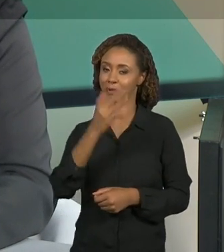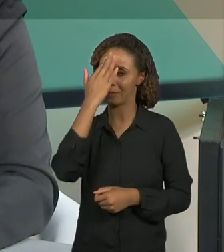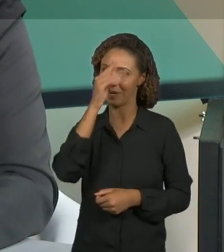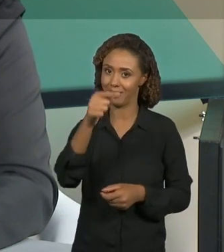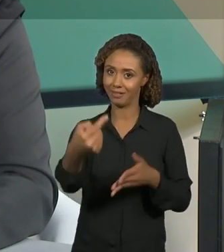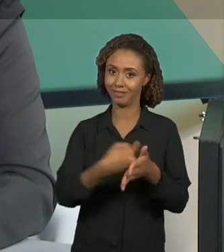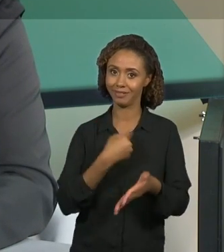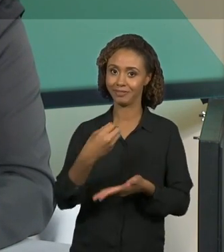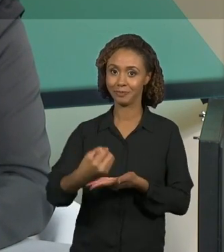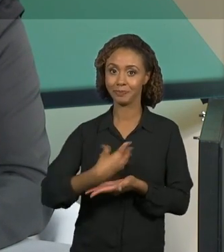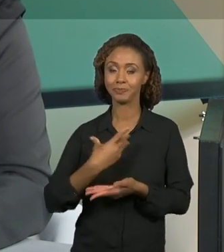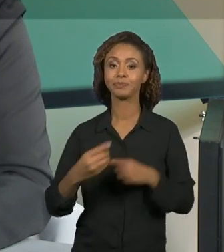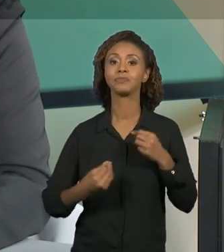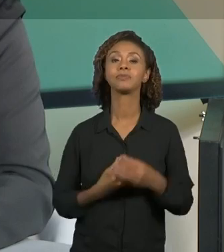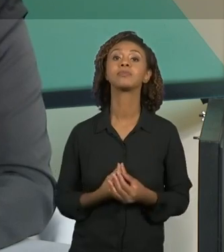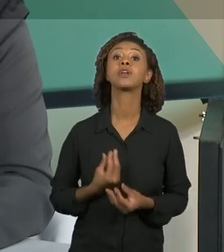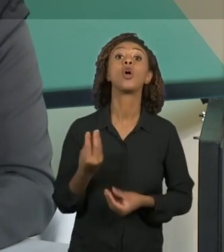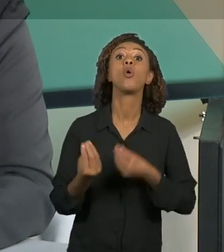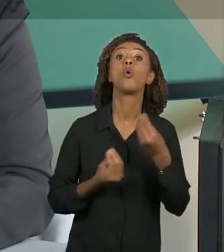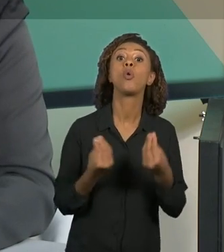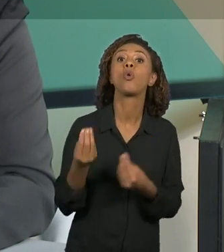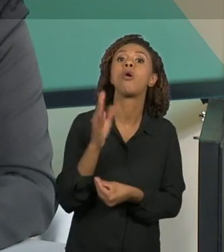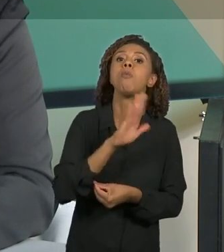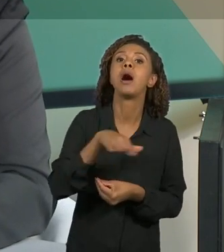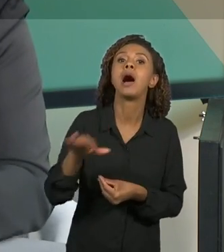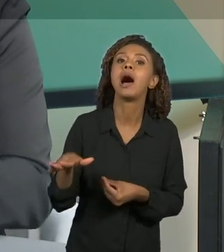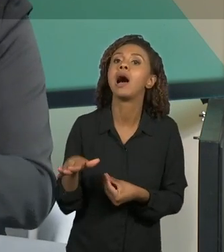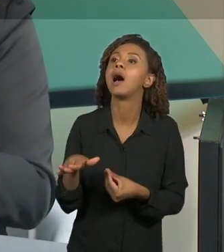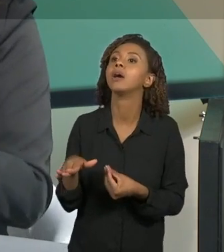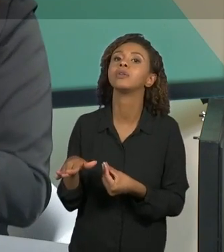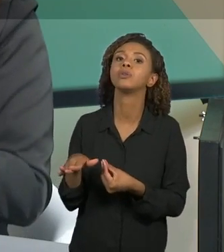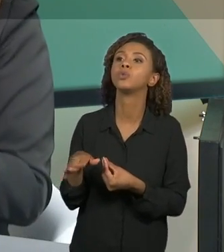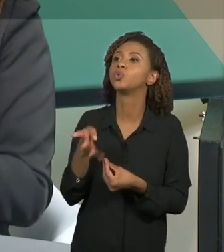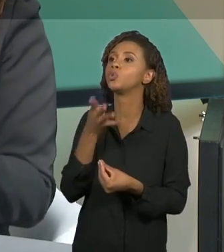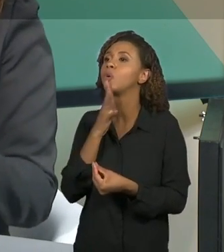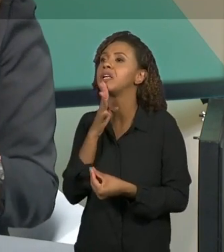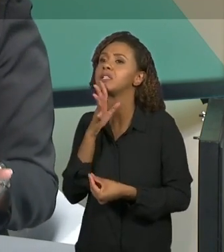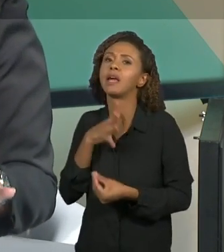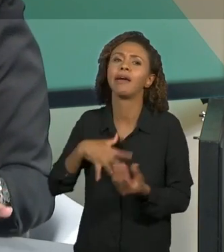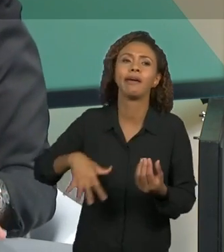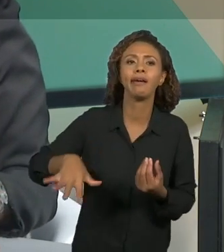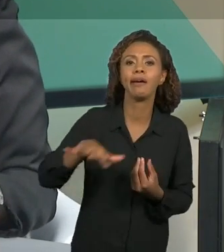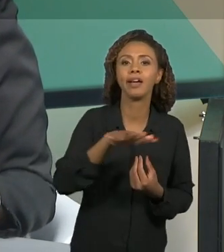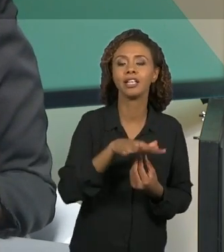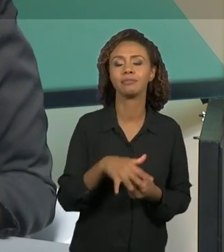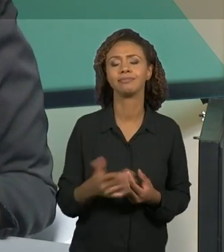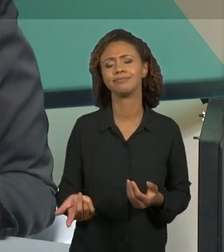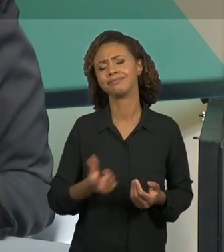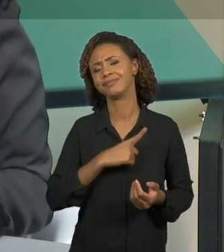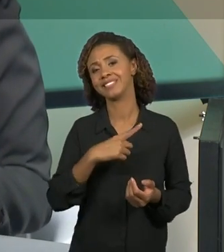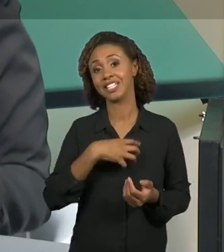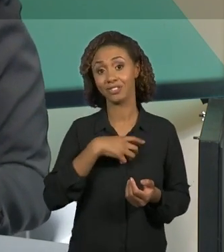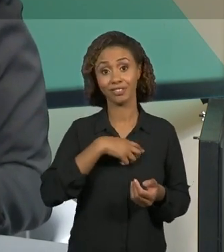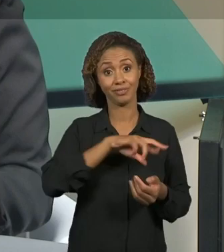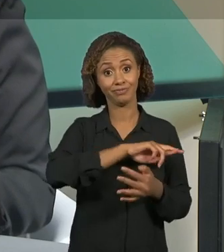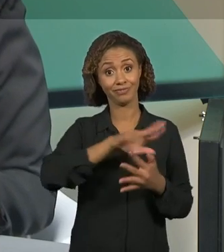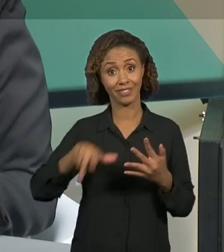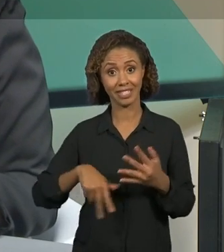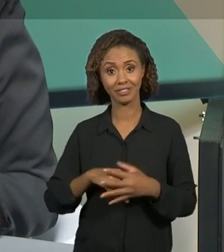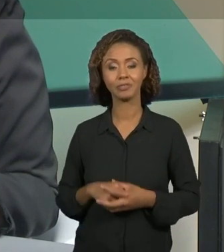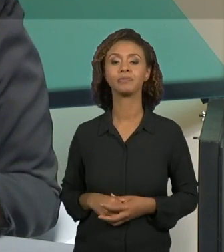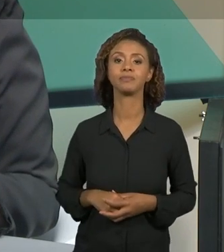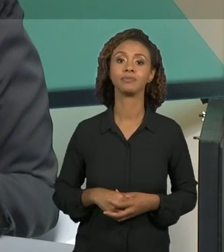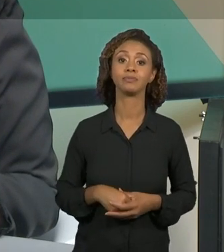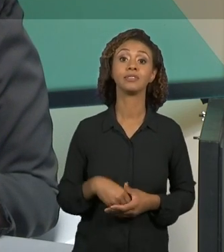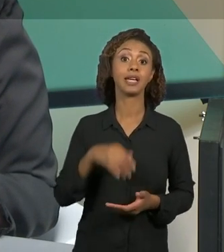pergunta como será a integração entre os alunos tá sim temos várias possibilidades de integração um primeiro